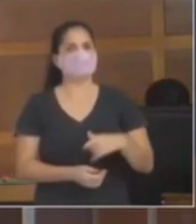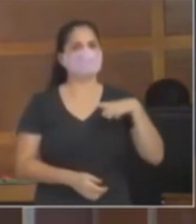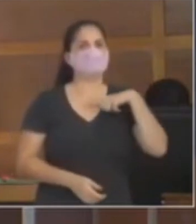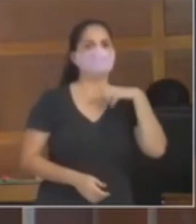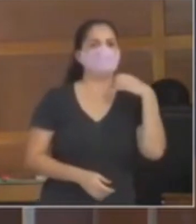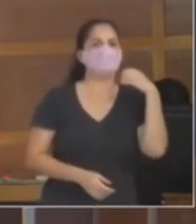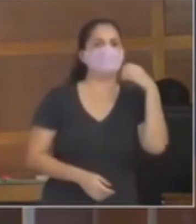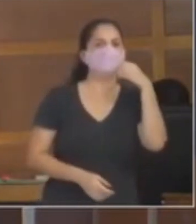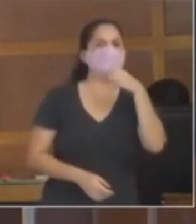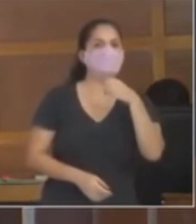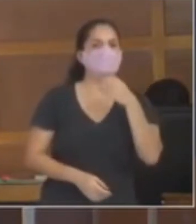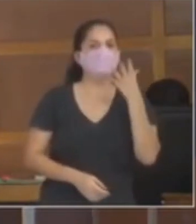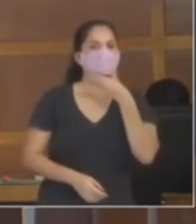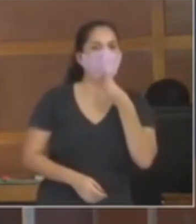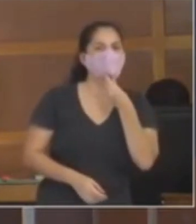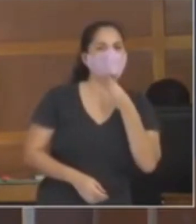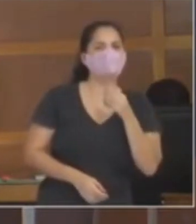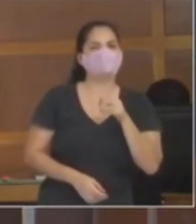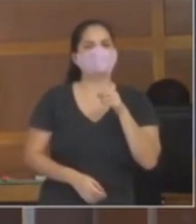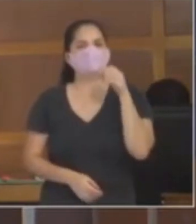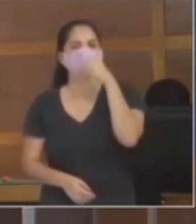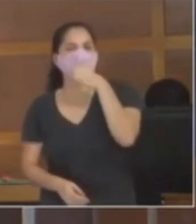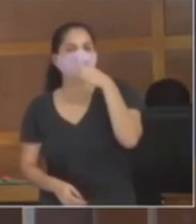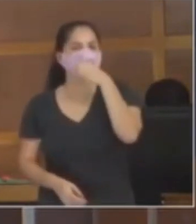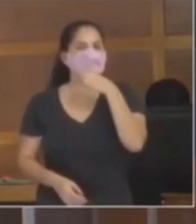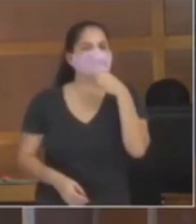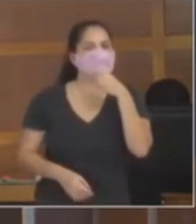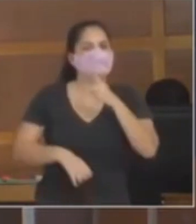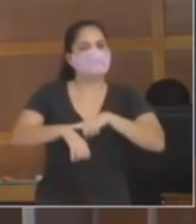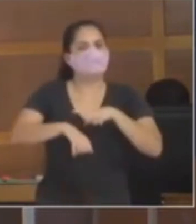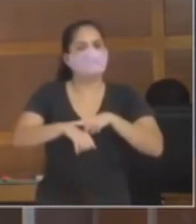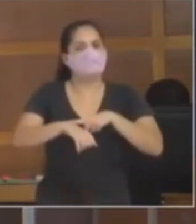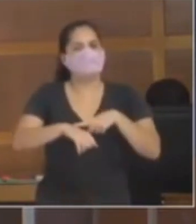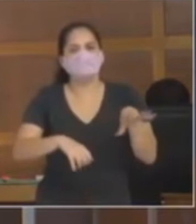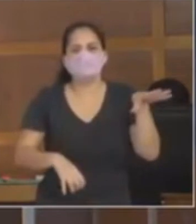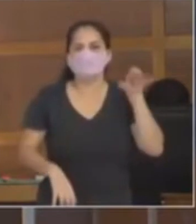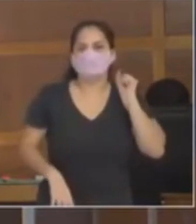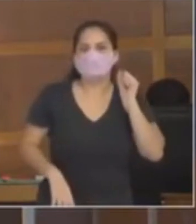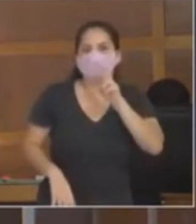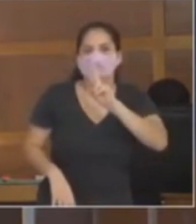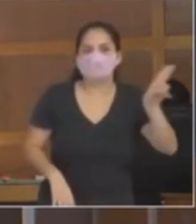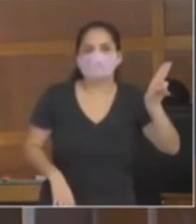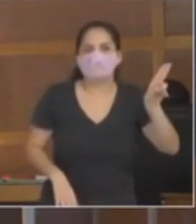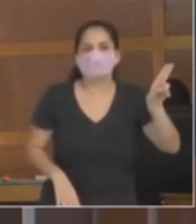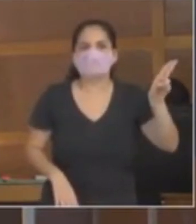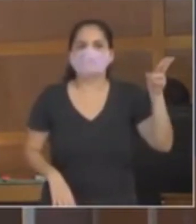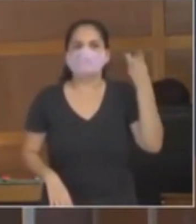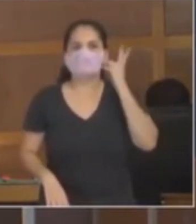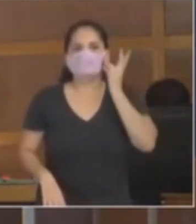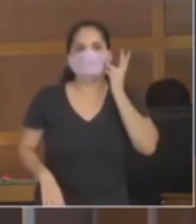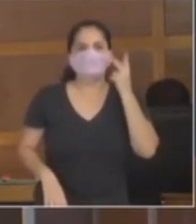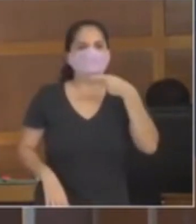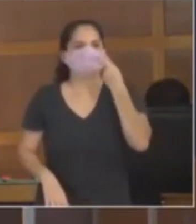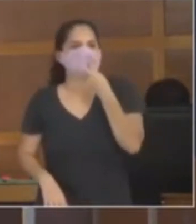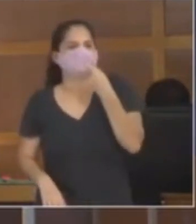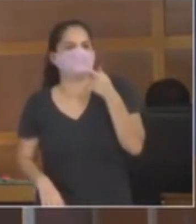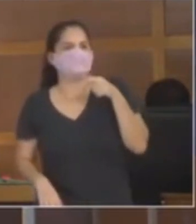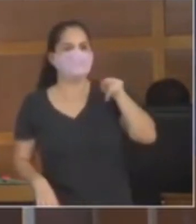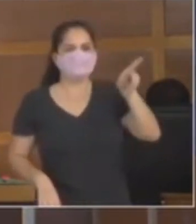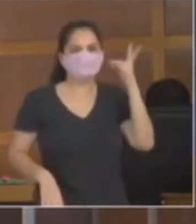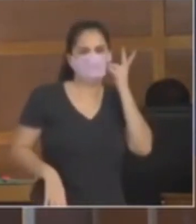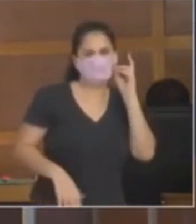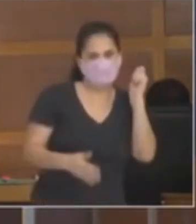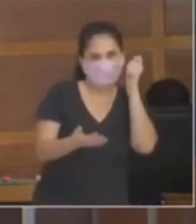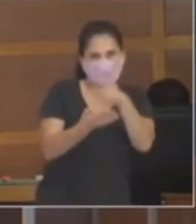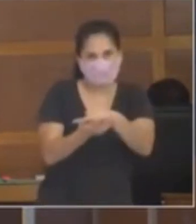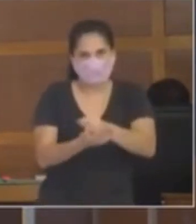assim: comprado, vendido. Vai ter que responder juridicamente. Vai ser processado.